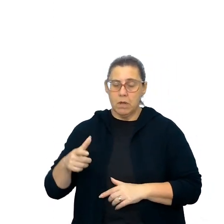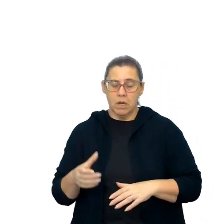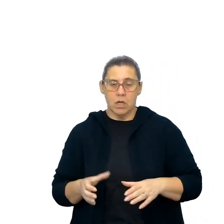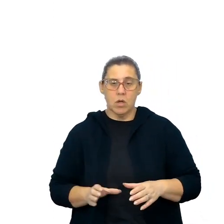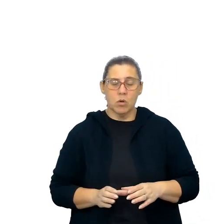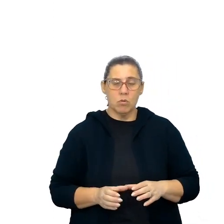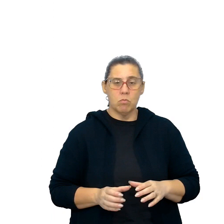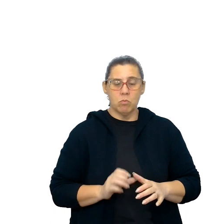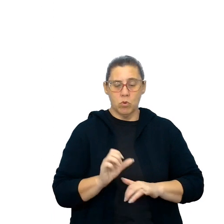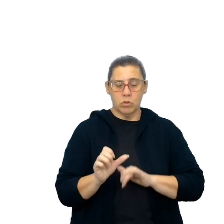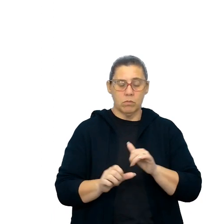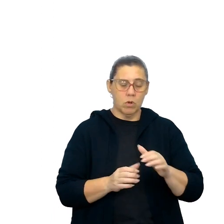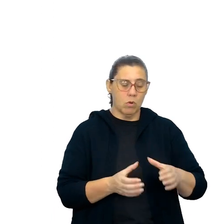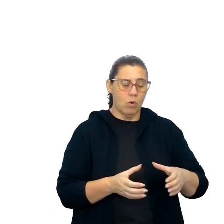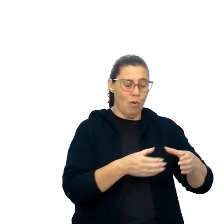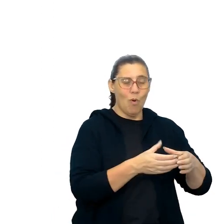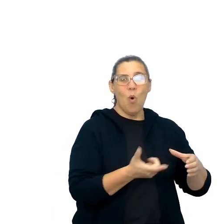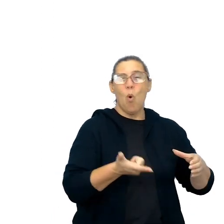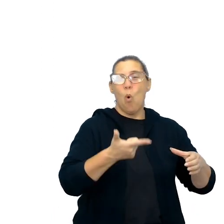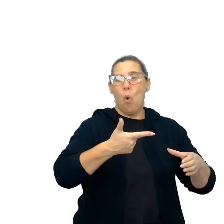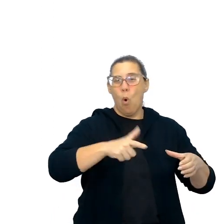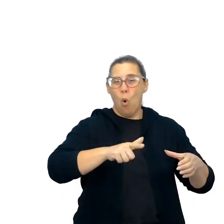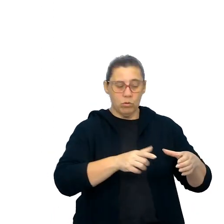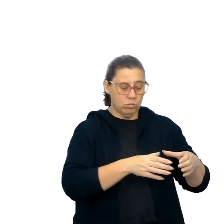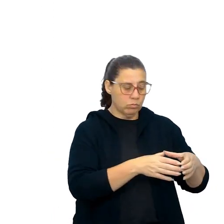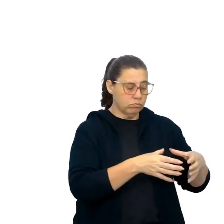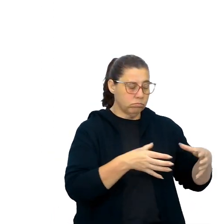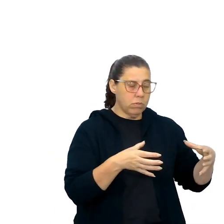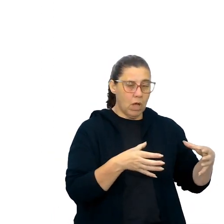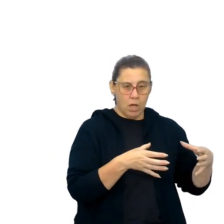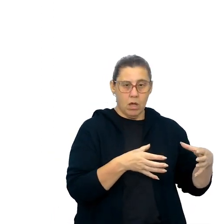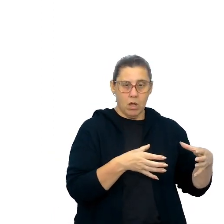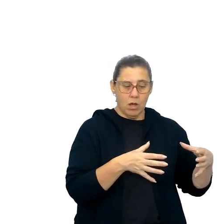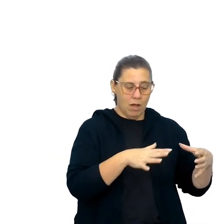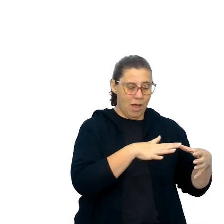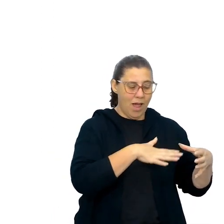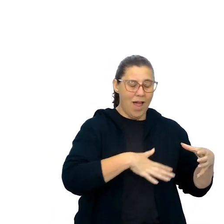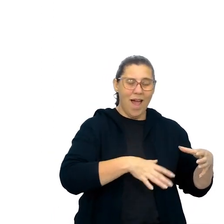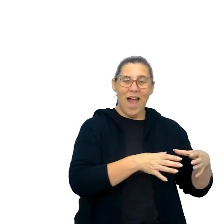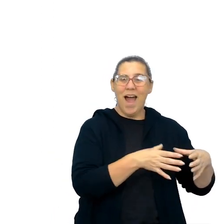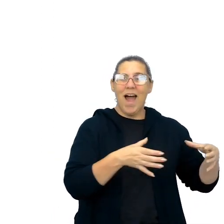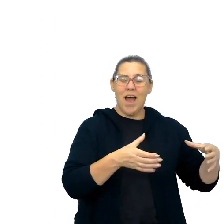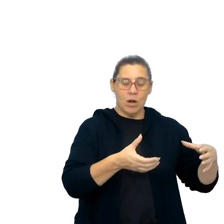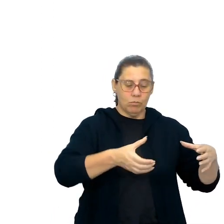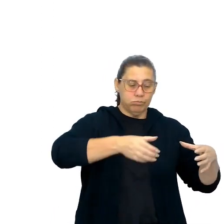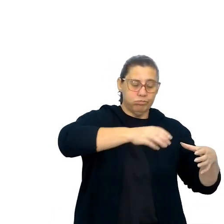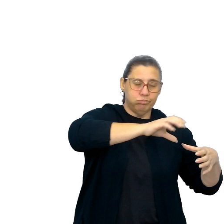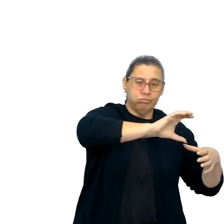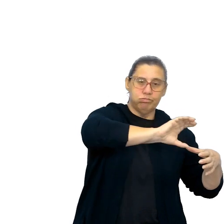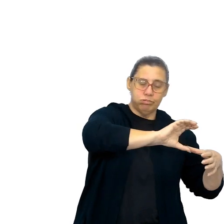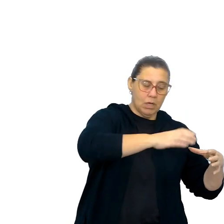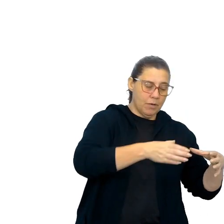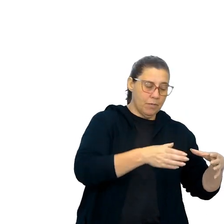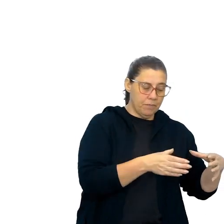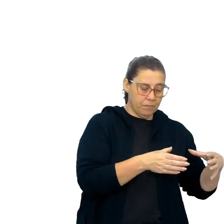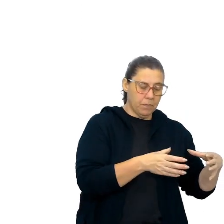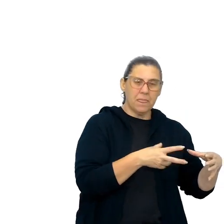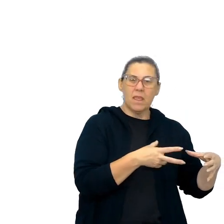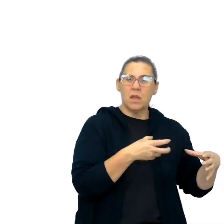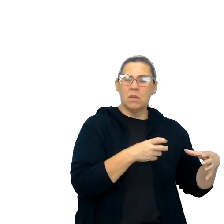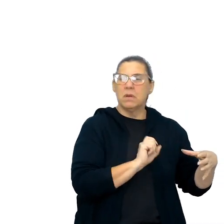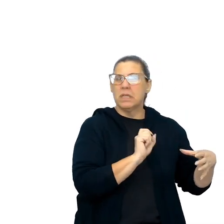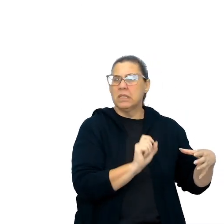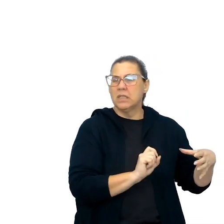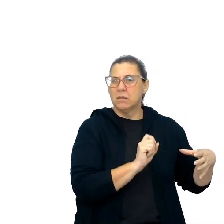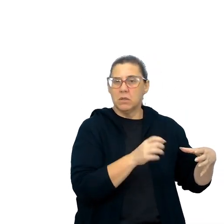colocamos numa outra vasilha com maior área, né, maior superfície plana, e nós